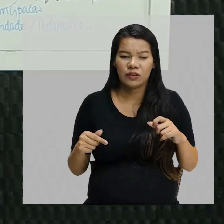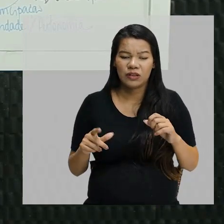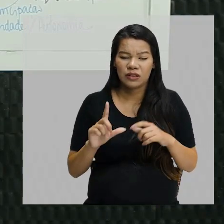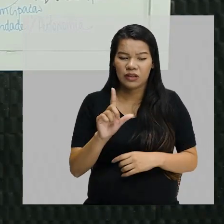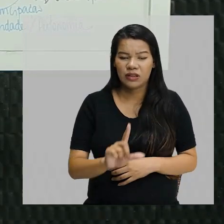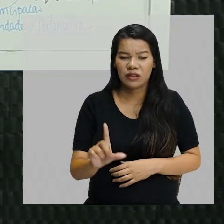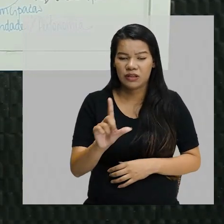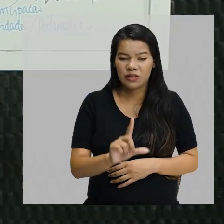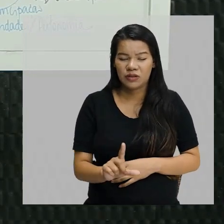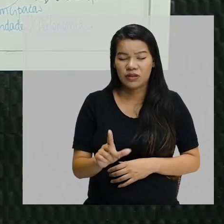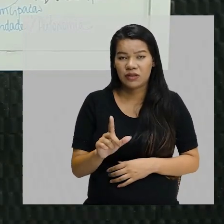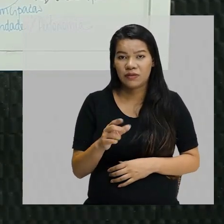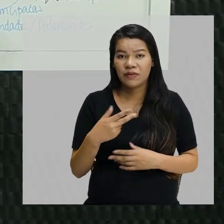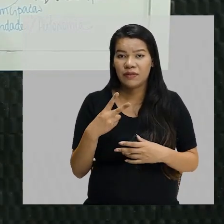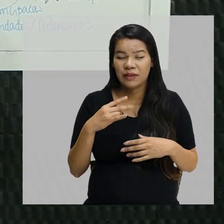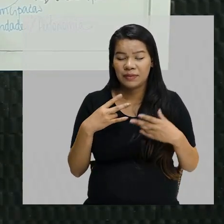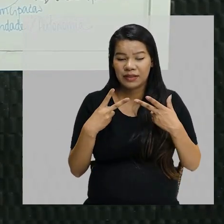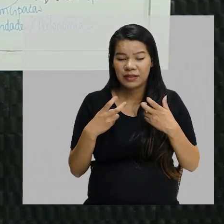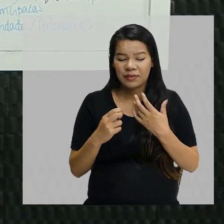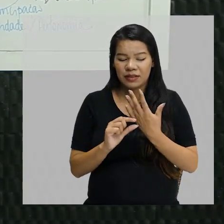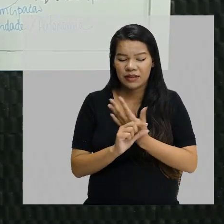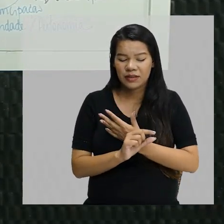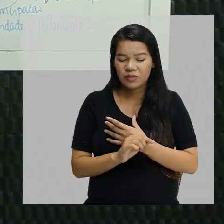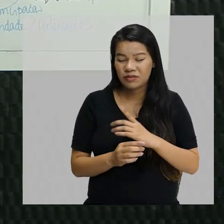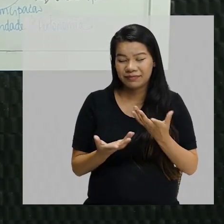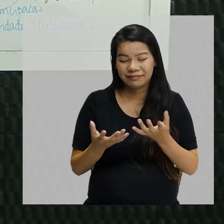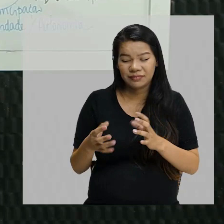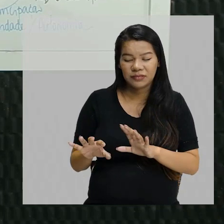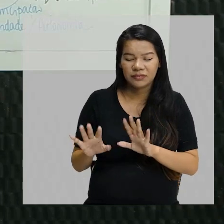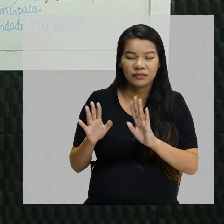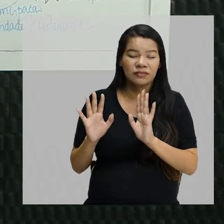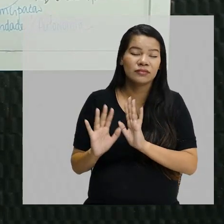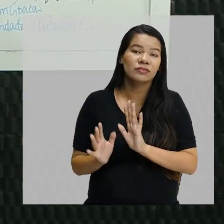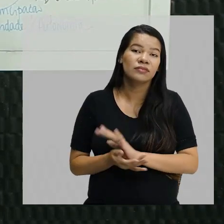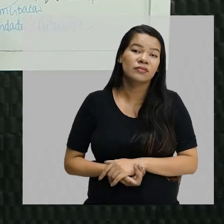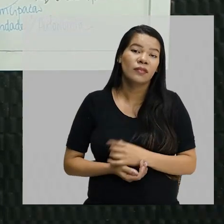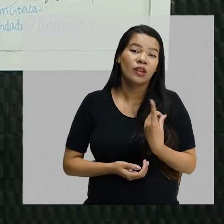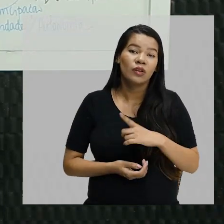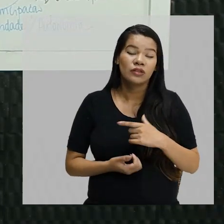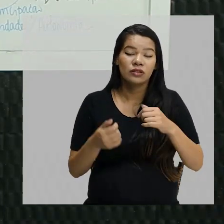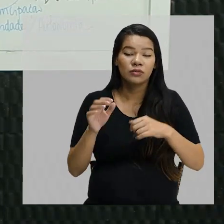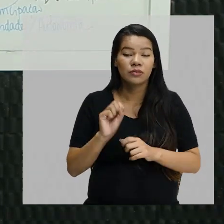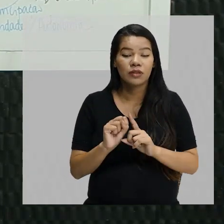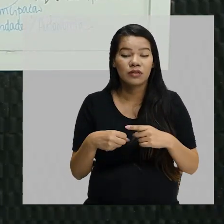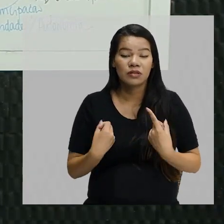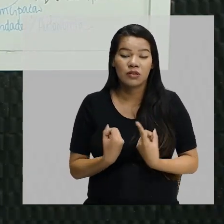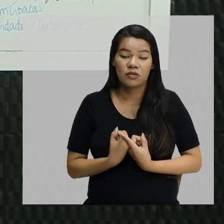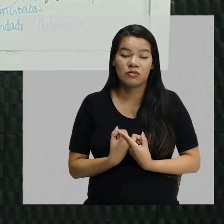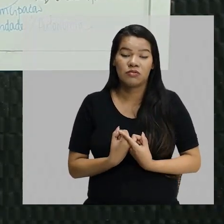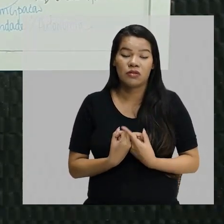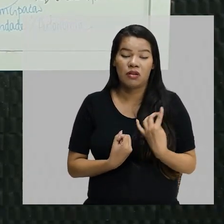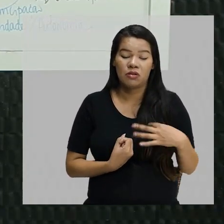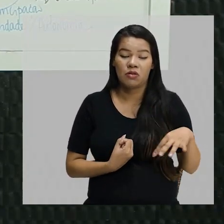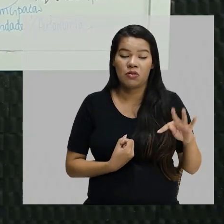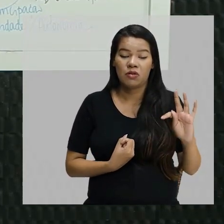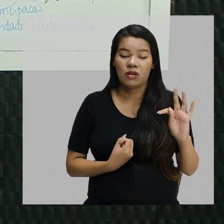em conta tanto assim essa história óbvio que nós estamos numa sociedade ocidental tecnológica capitalista democrática e